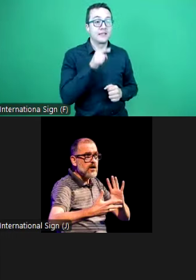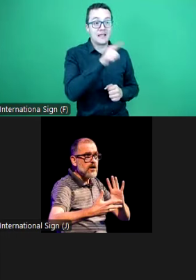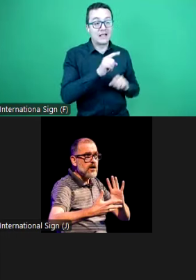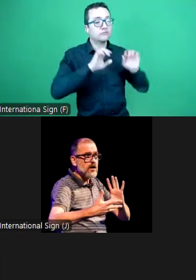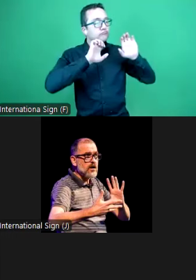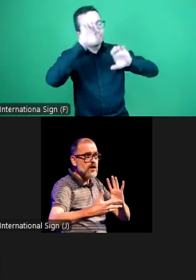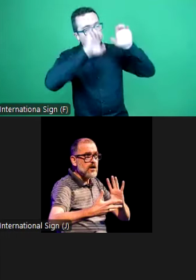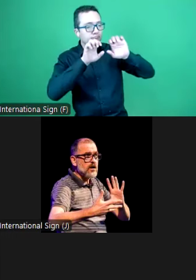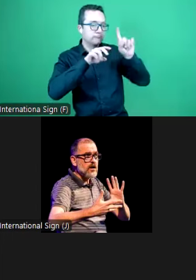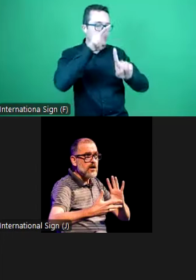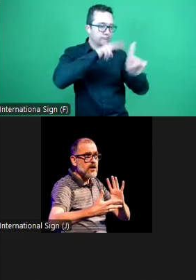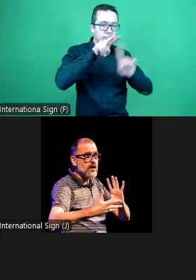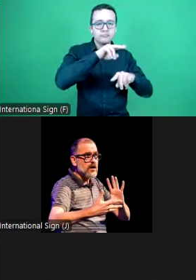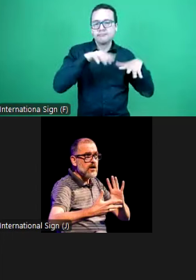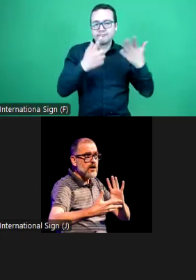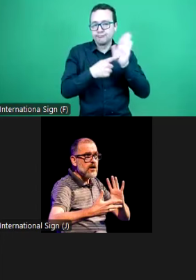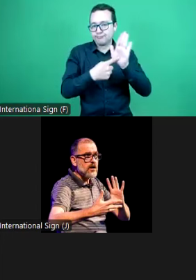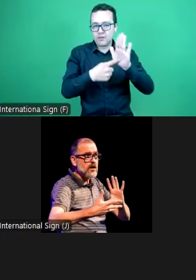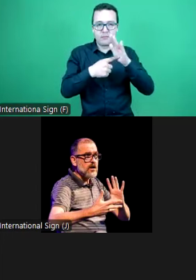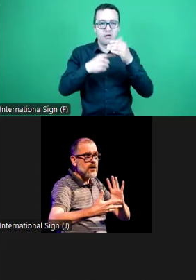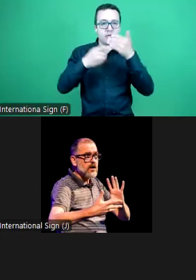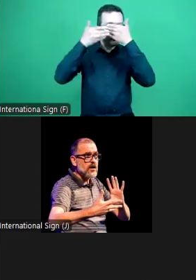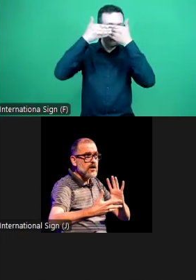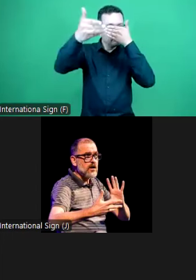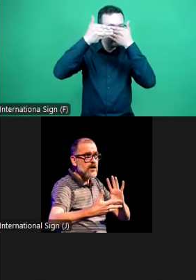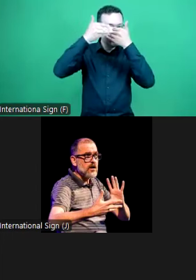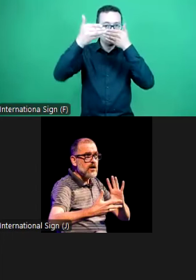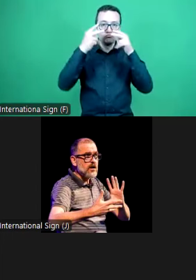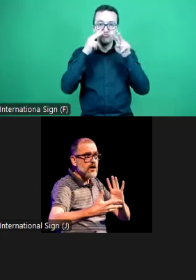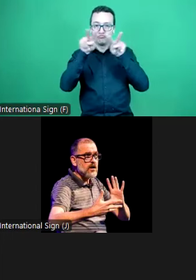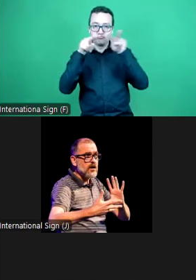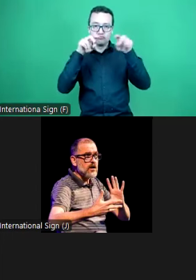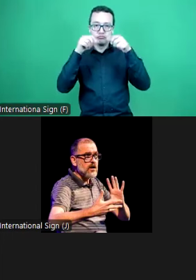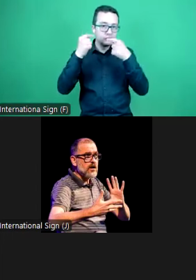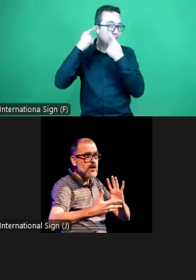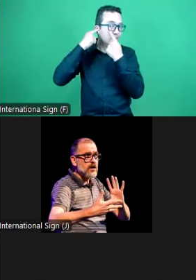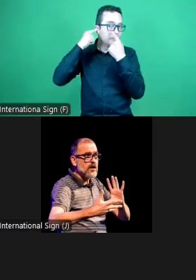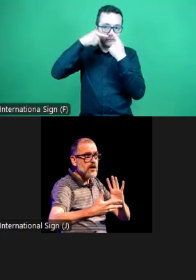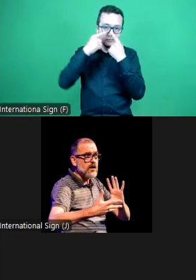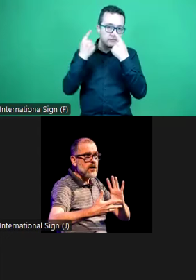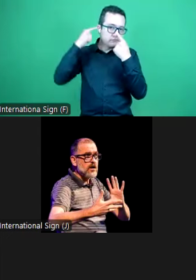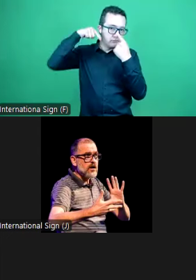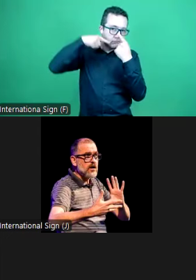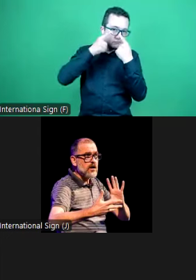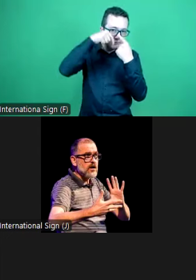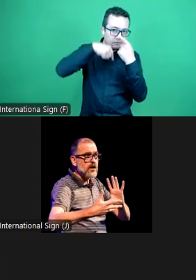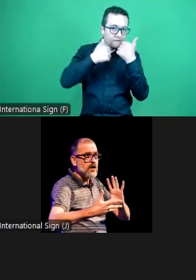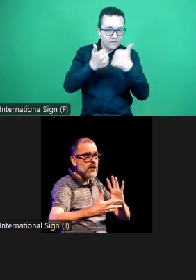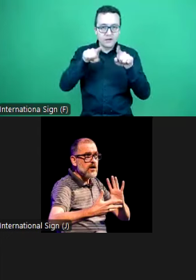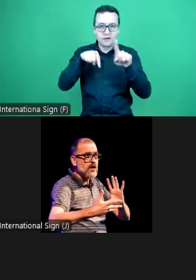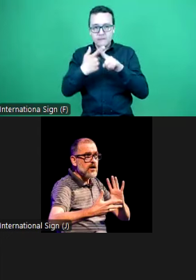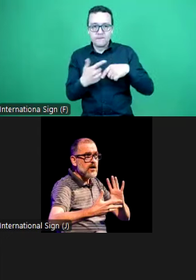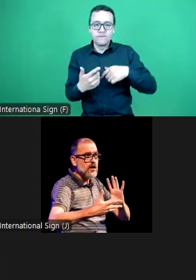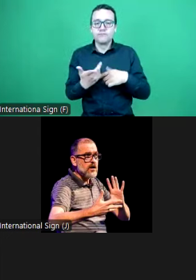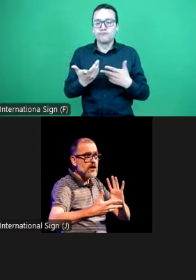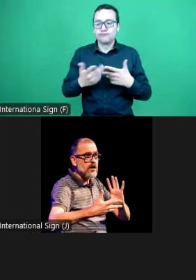avaliação em oftalmologia, em otorrinolaringologia, em ortopedia, começando por essas especialidades, né? Então, se ele completar aquele